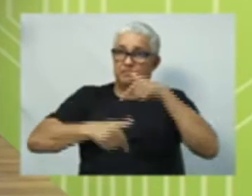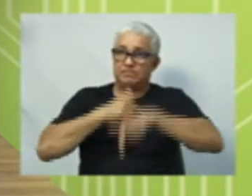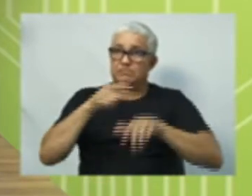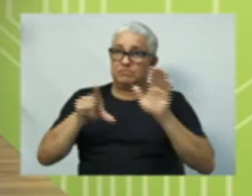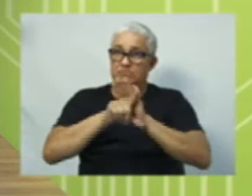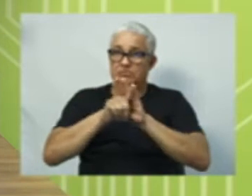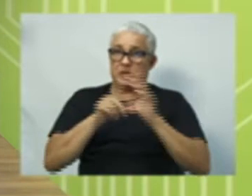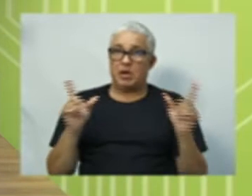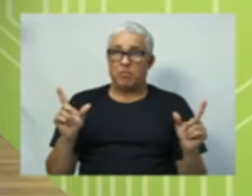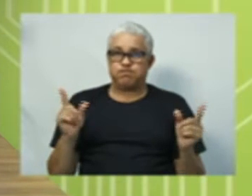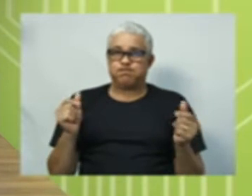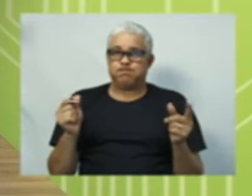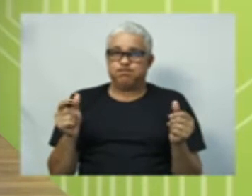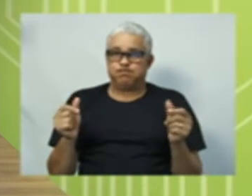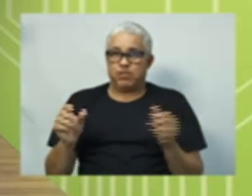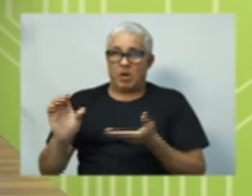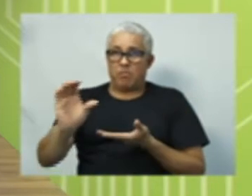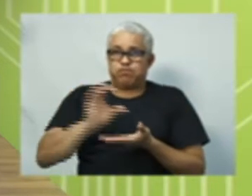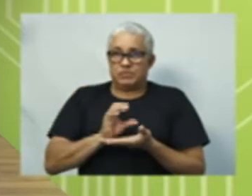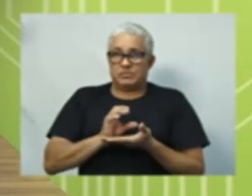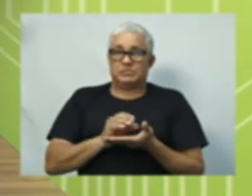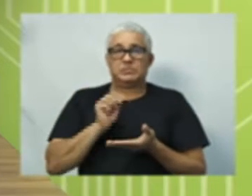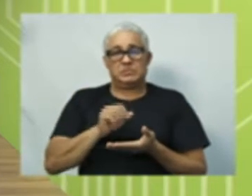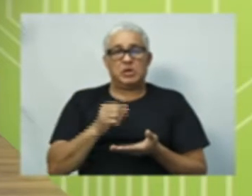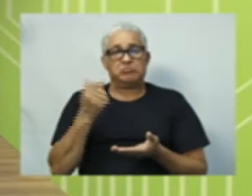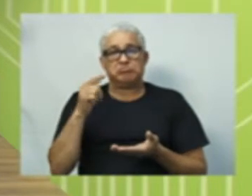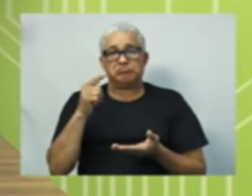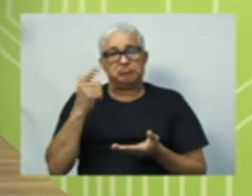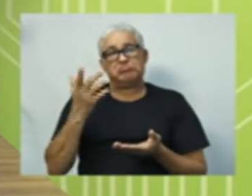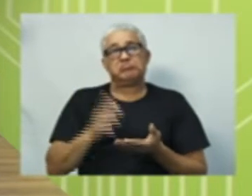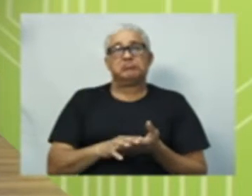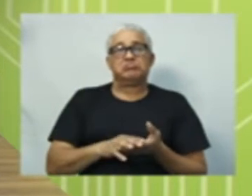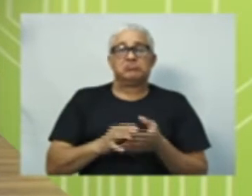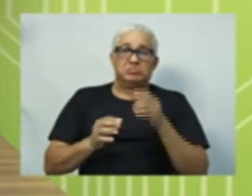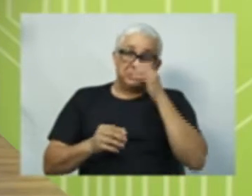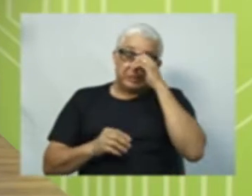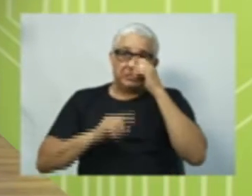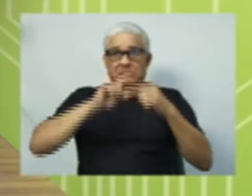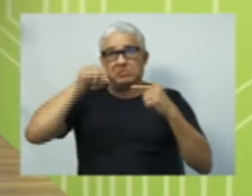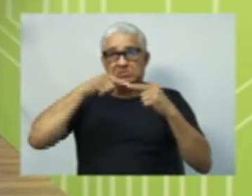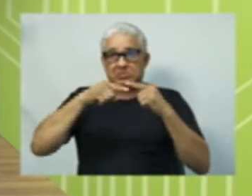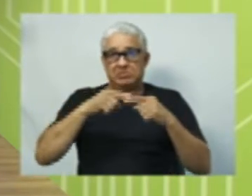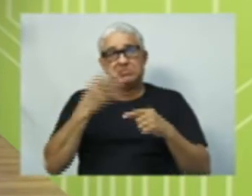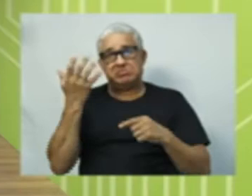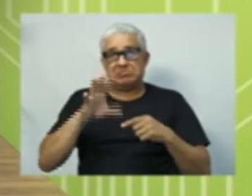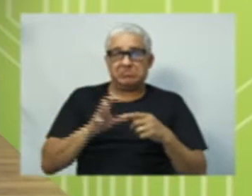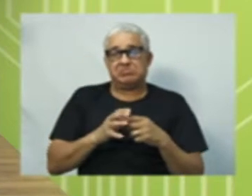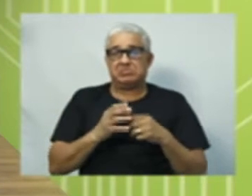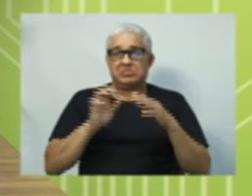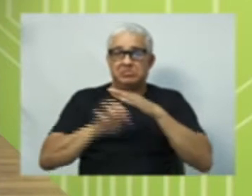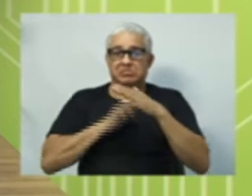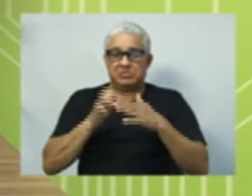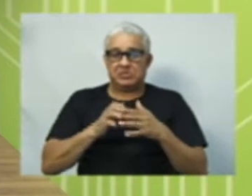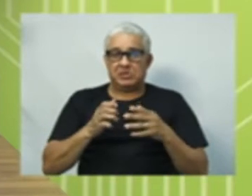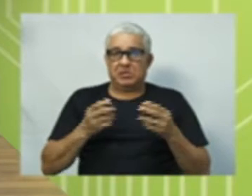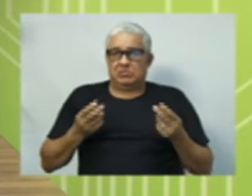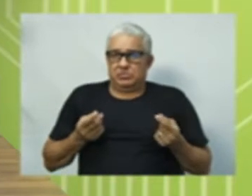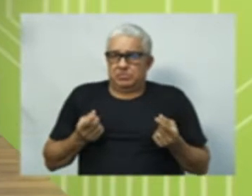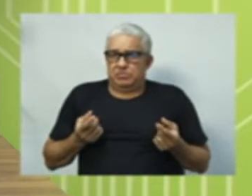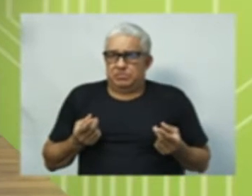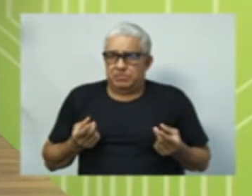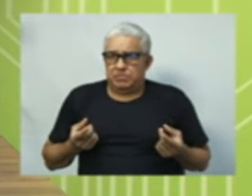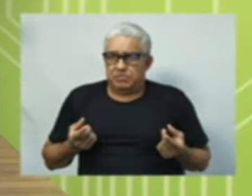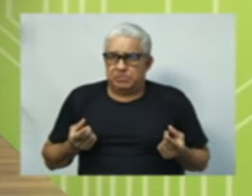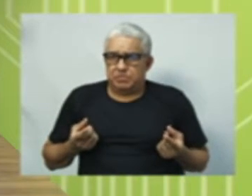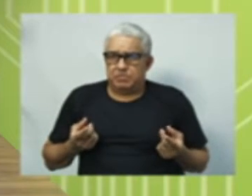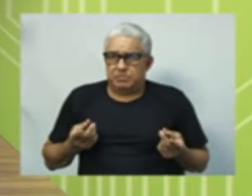Se você não tem grandes pretensões com a sua empresa, não quer que sua empresa seja uma empresa duradoura, você pode fazer isso, né? Mas se